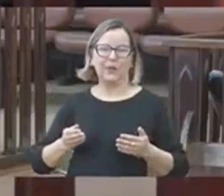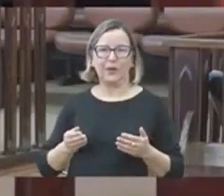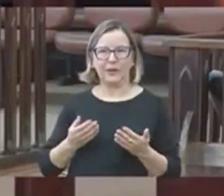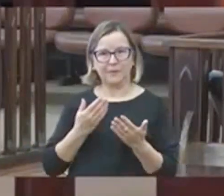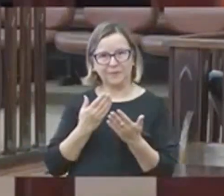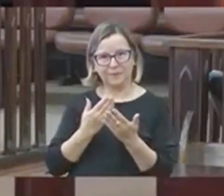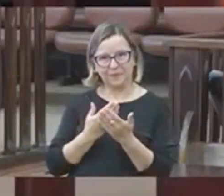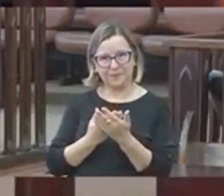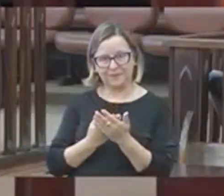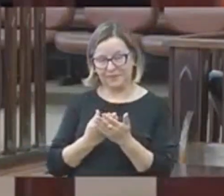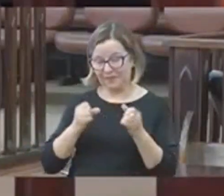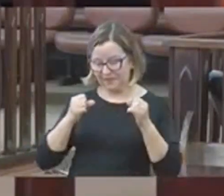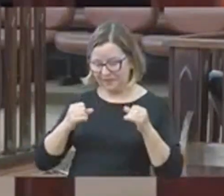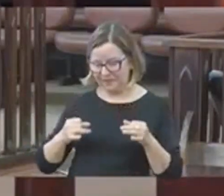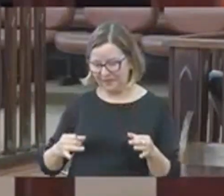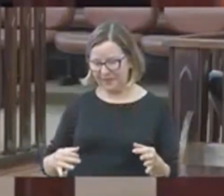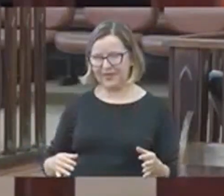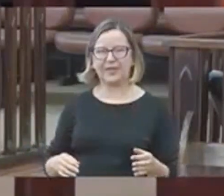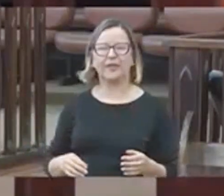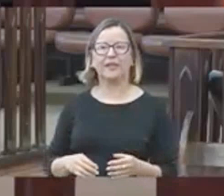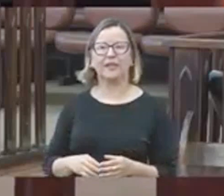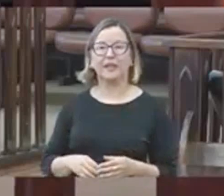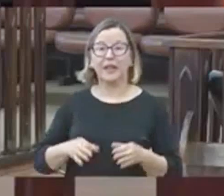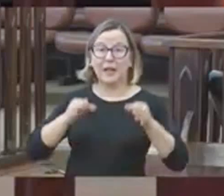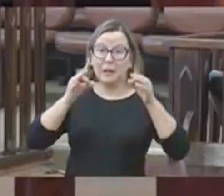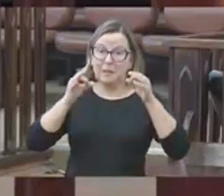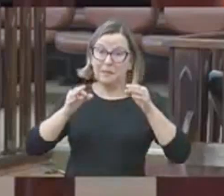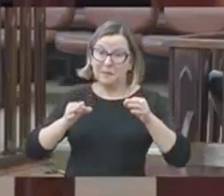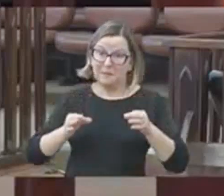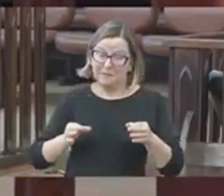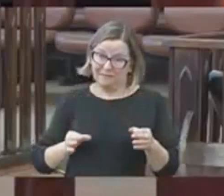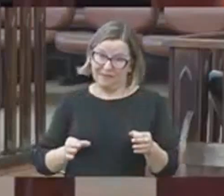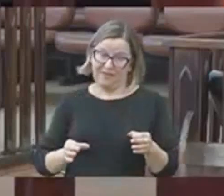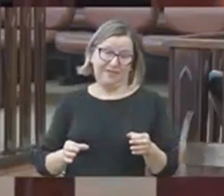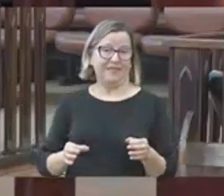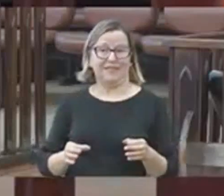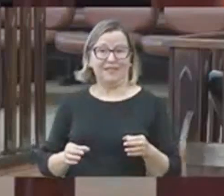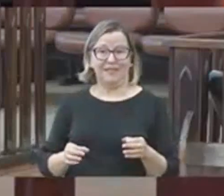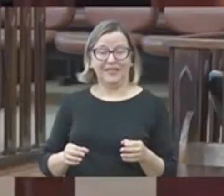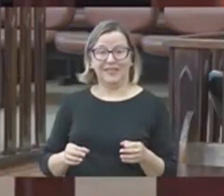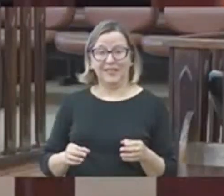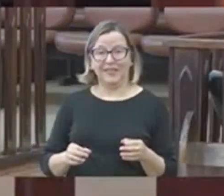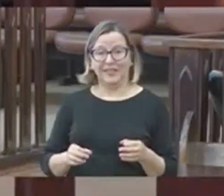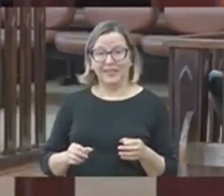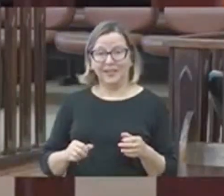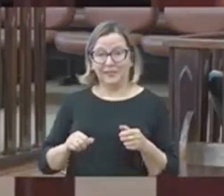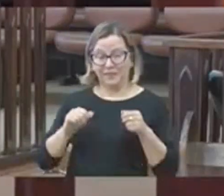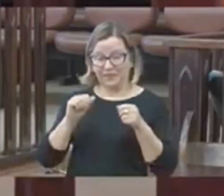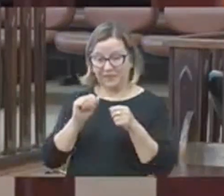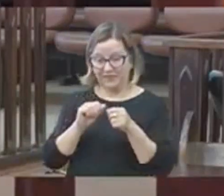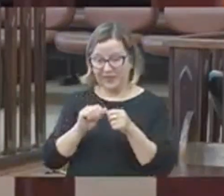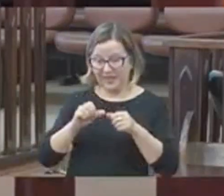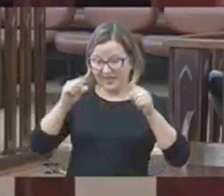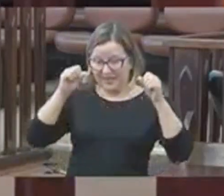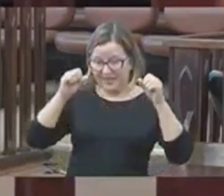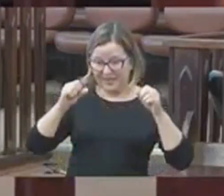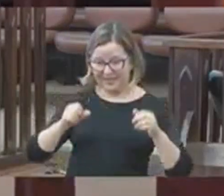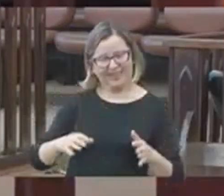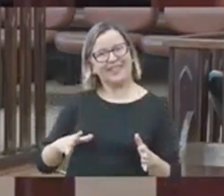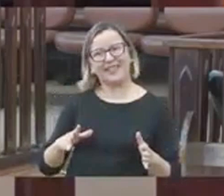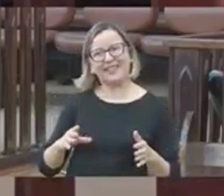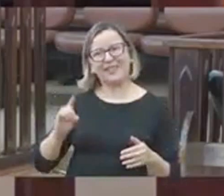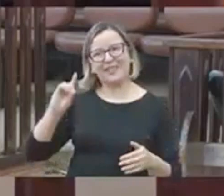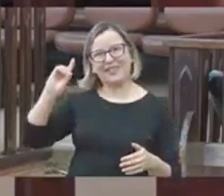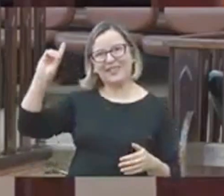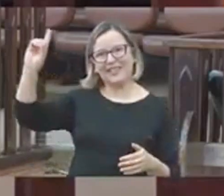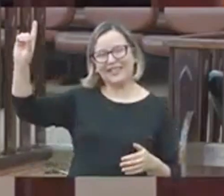perfeita ação do Deus Trino deu ordem e sentido a tudo na terra. Gênesis 1, 31